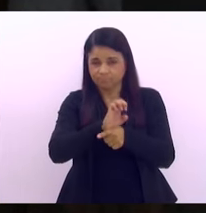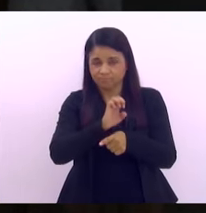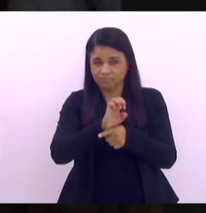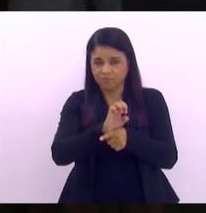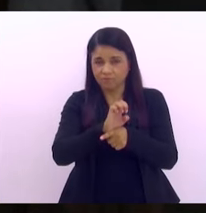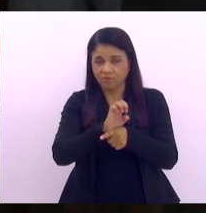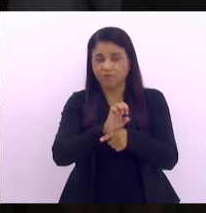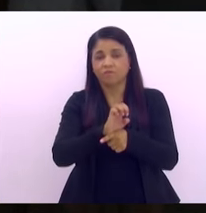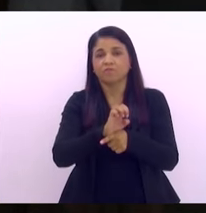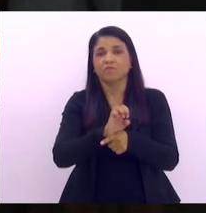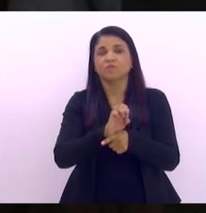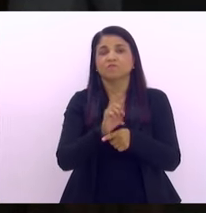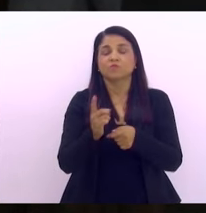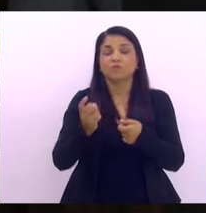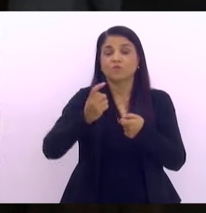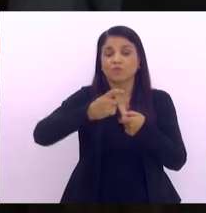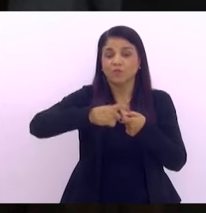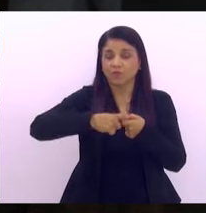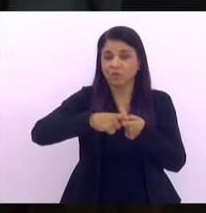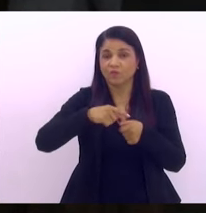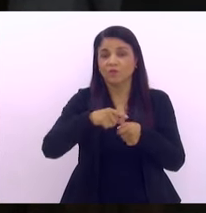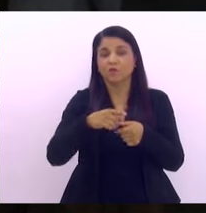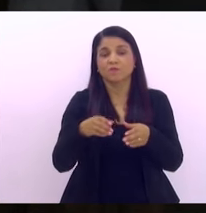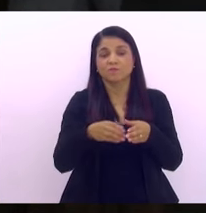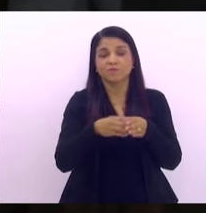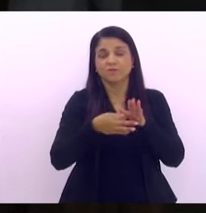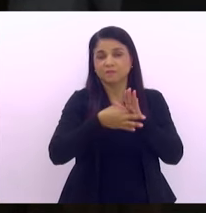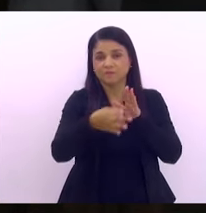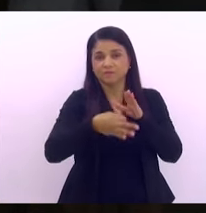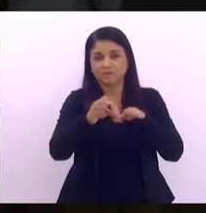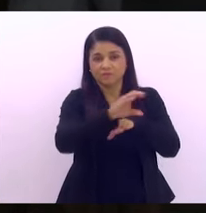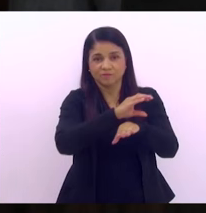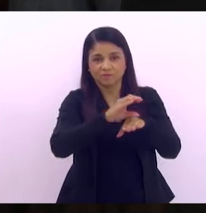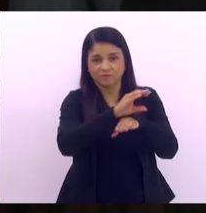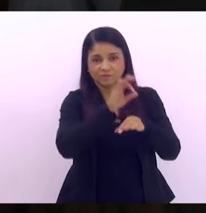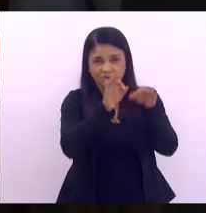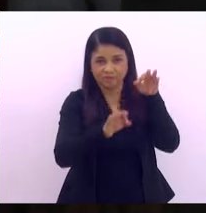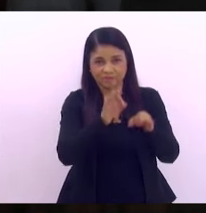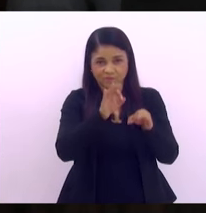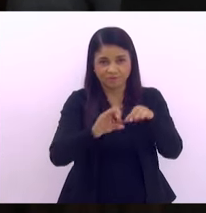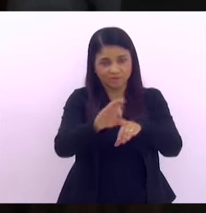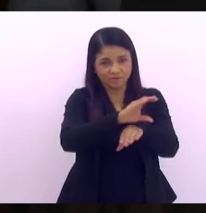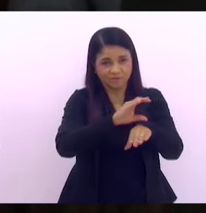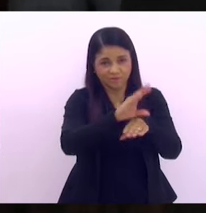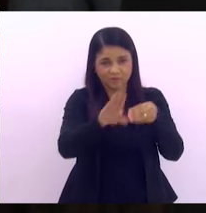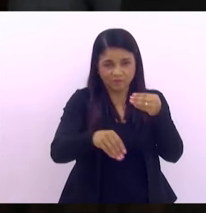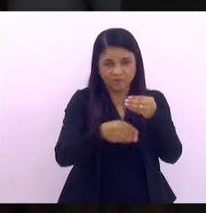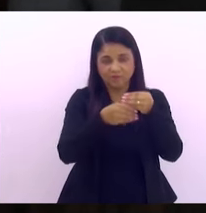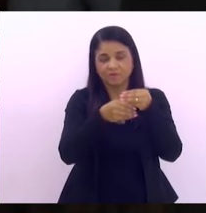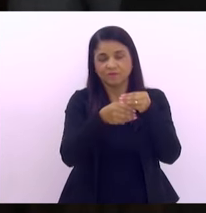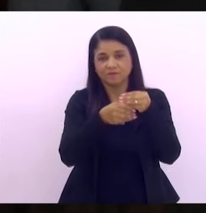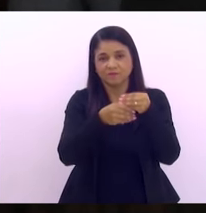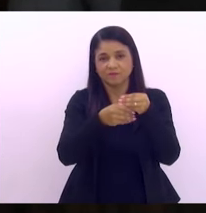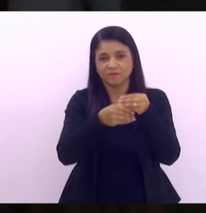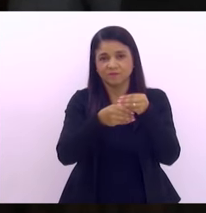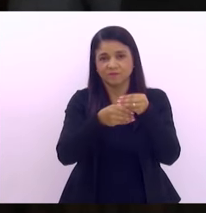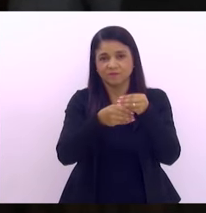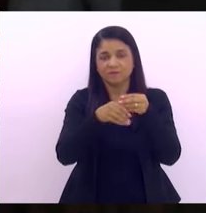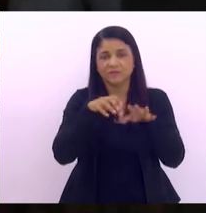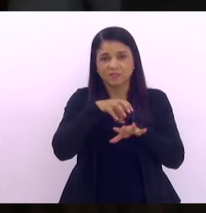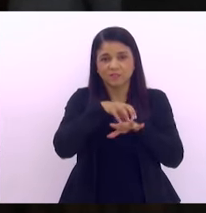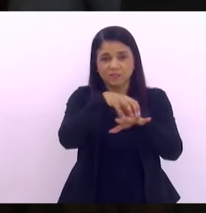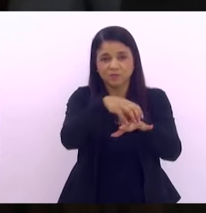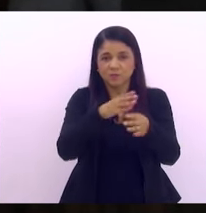de concessão. Pareceres das comissões de Constituição e Justiça pela constitucionalidade com emendas, de